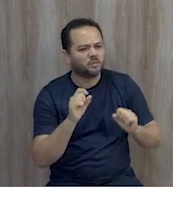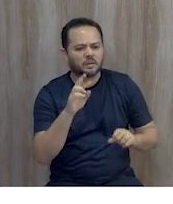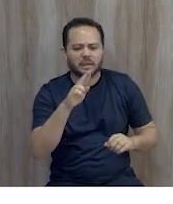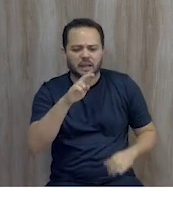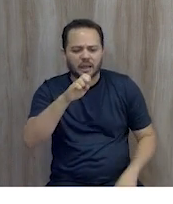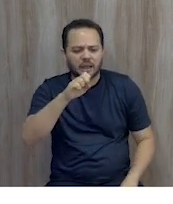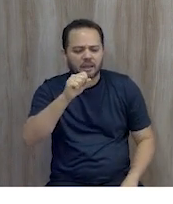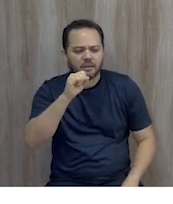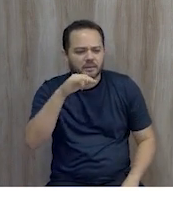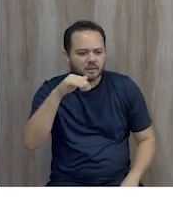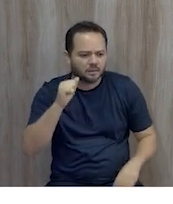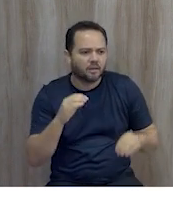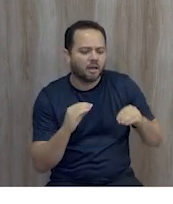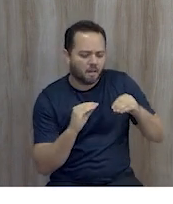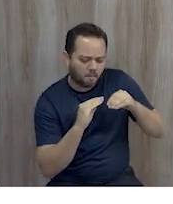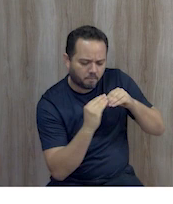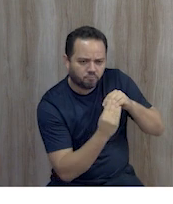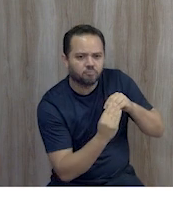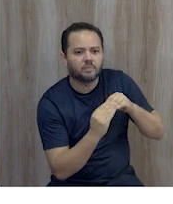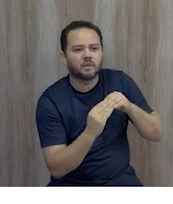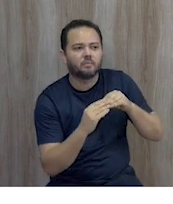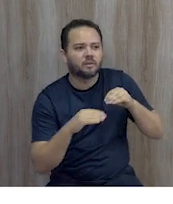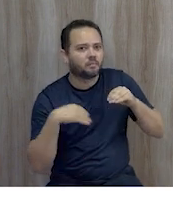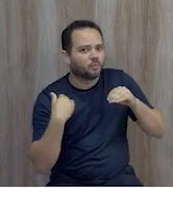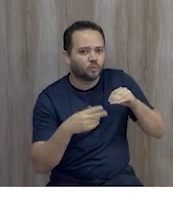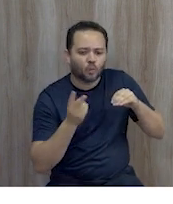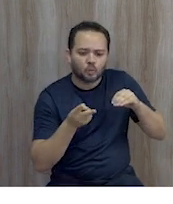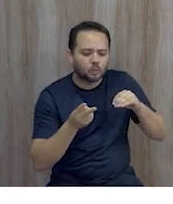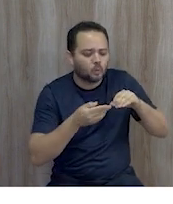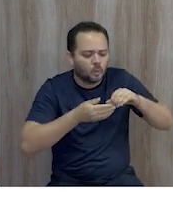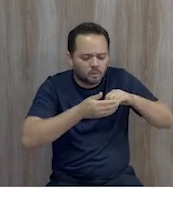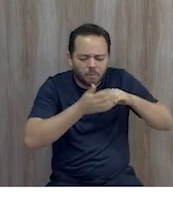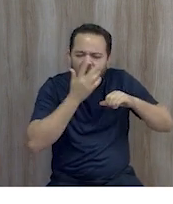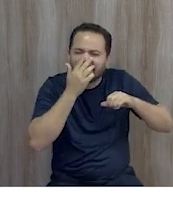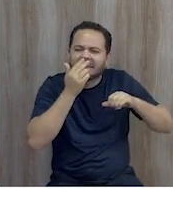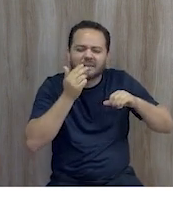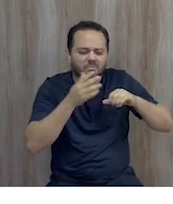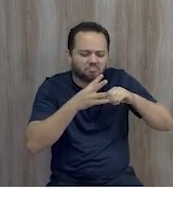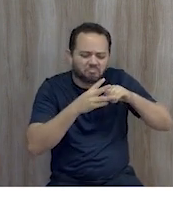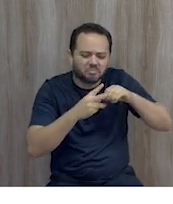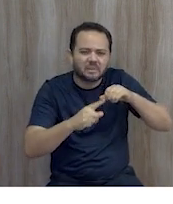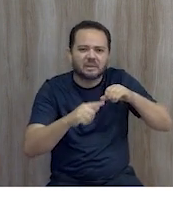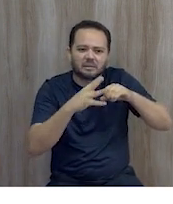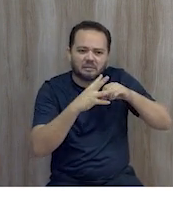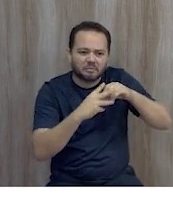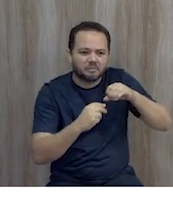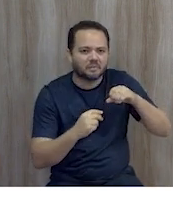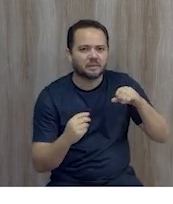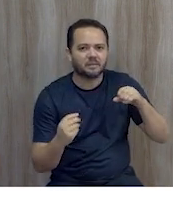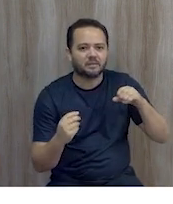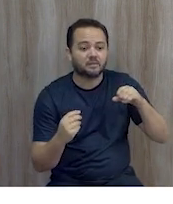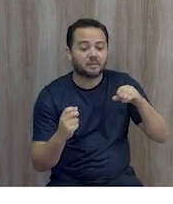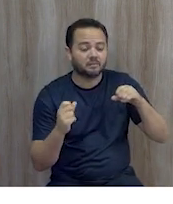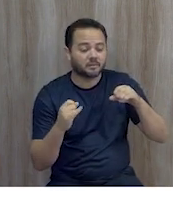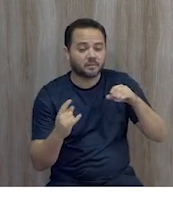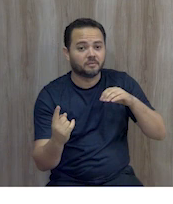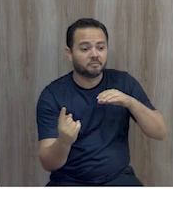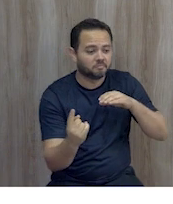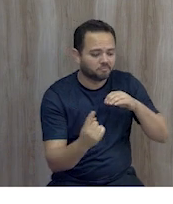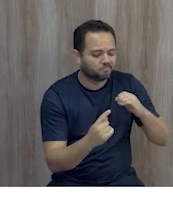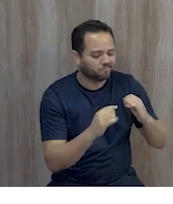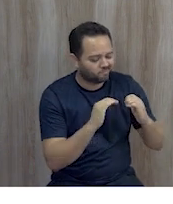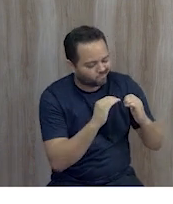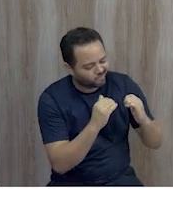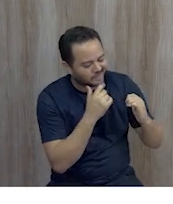ver durante o tempo? Essa recessão vai aumentar. Meu paciente chegou com recessão. Será que eu posso preservar?